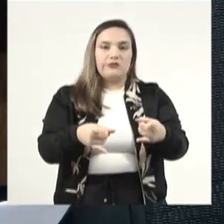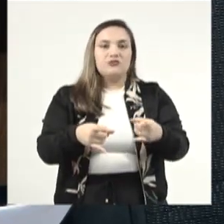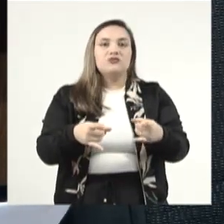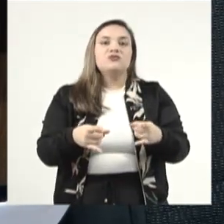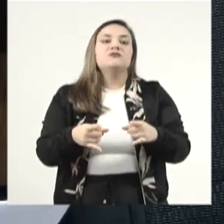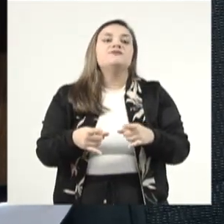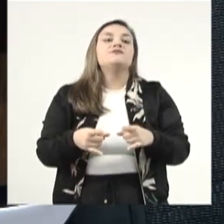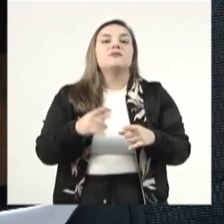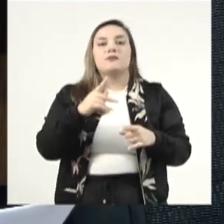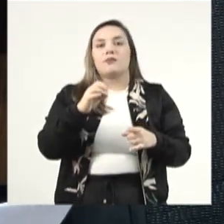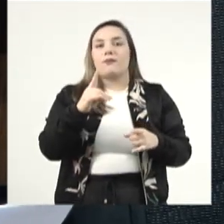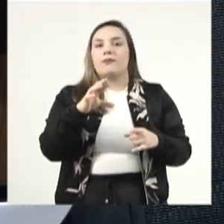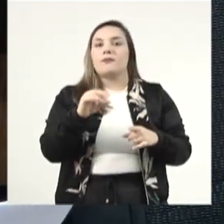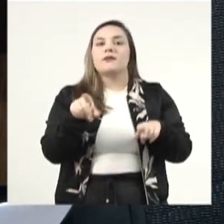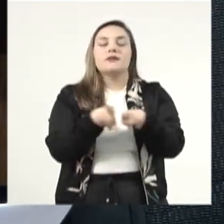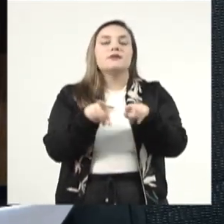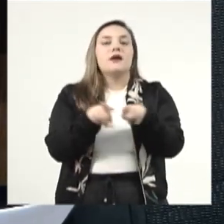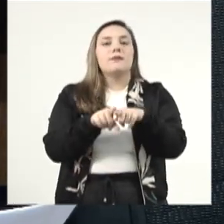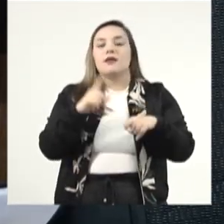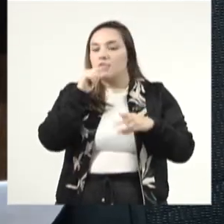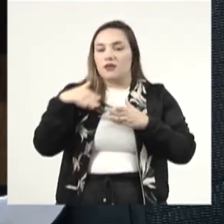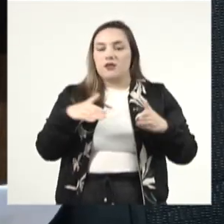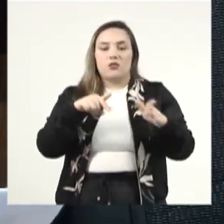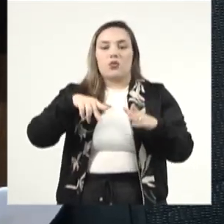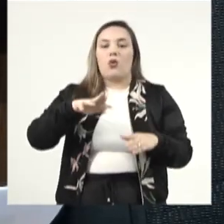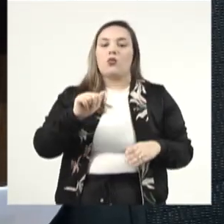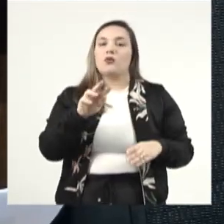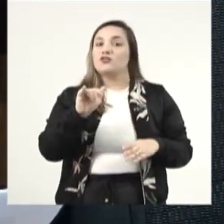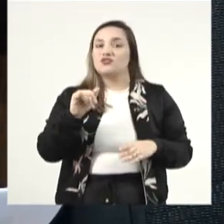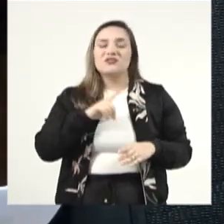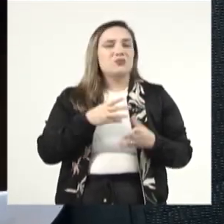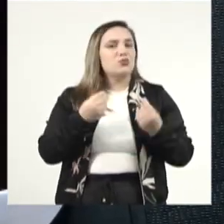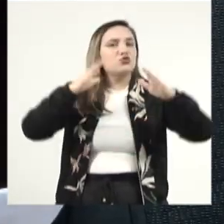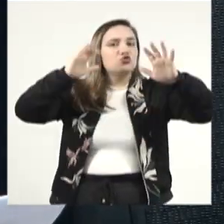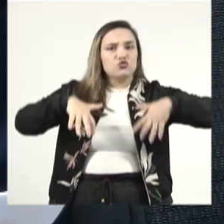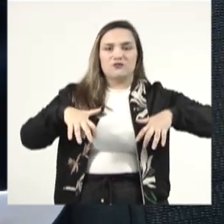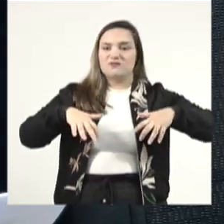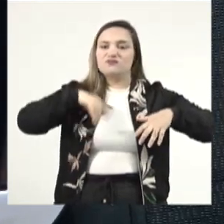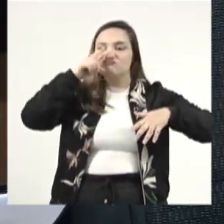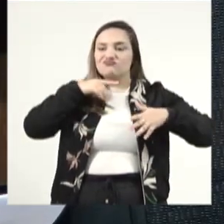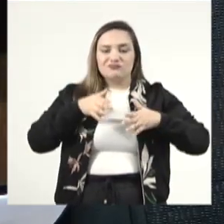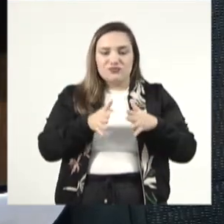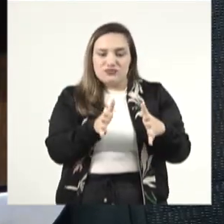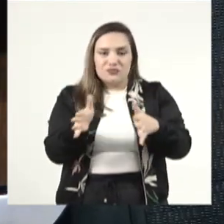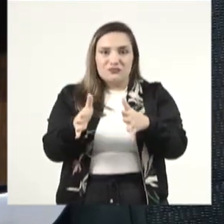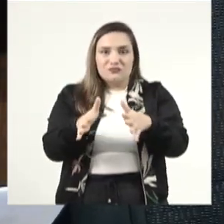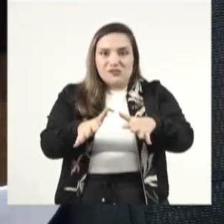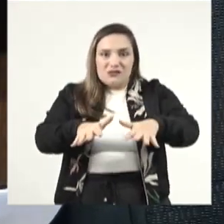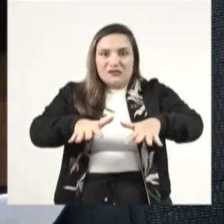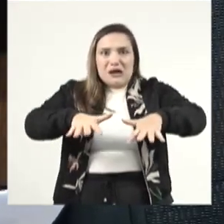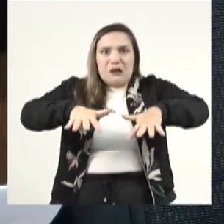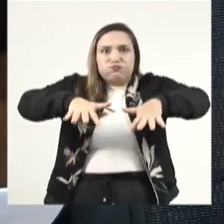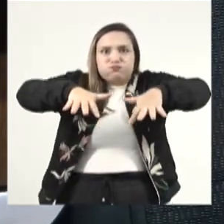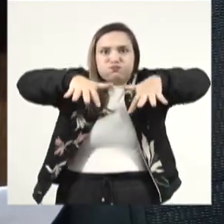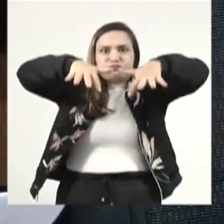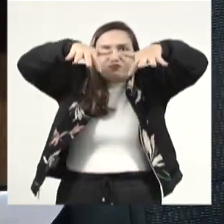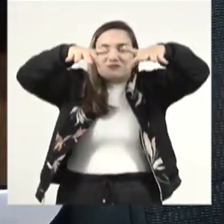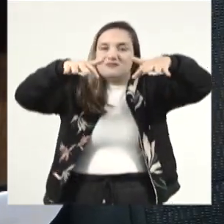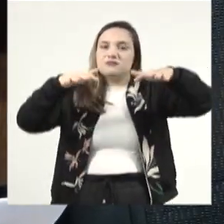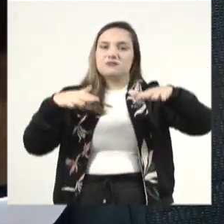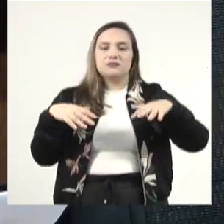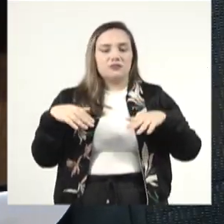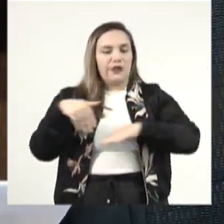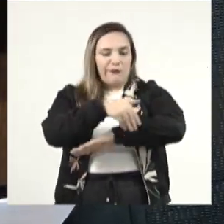Rio Coati, que devido ao período das chuvas e por não possuir saída de água, a estrada se deteriorou devido às